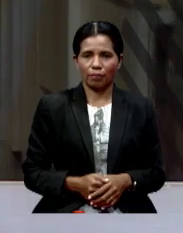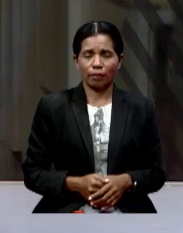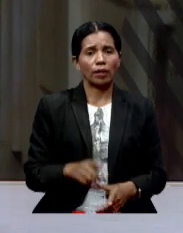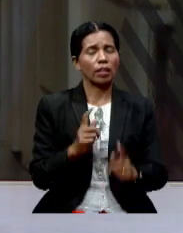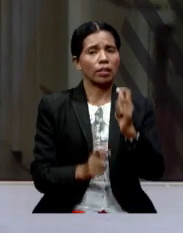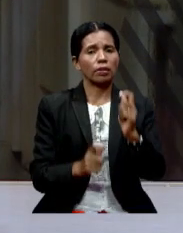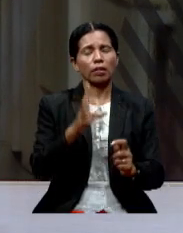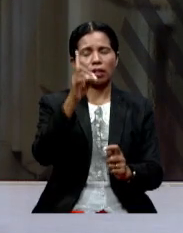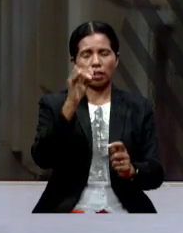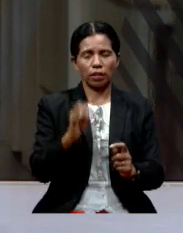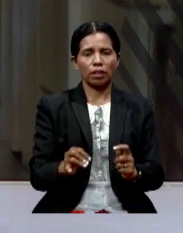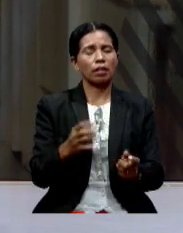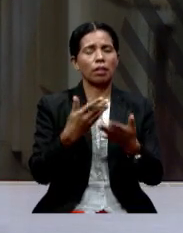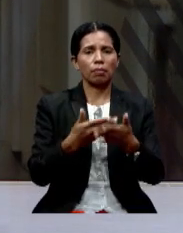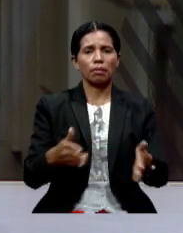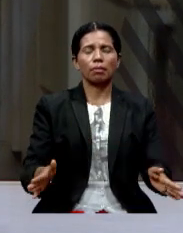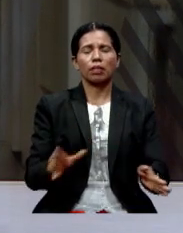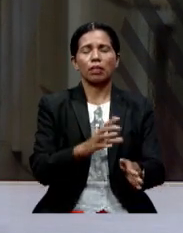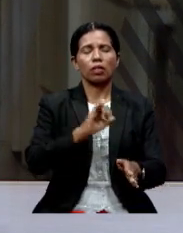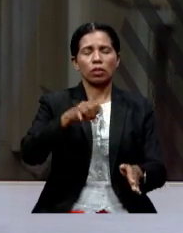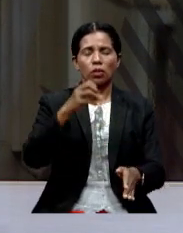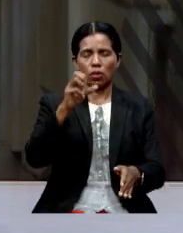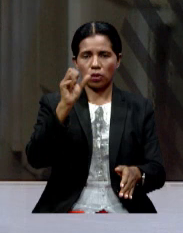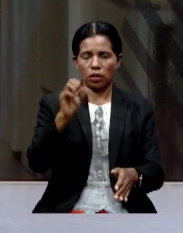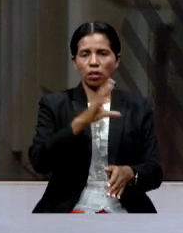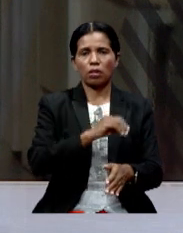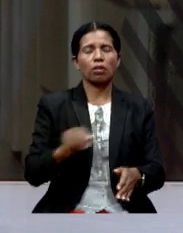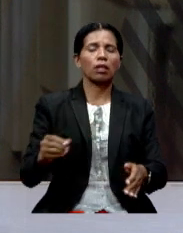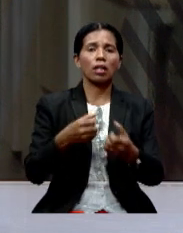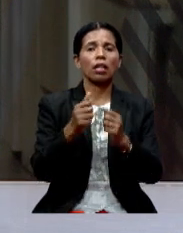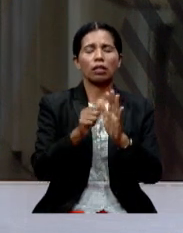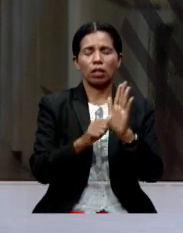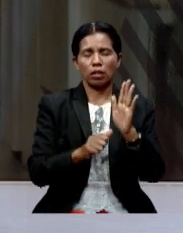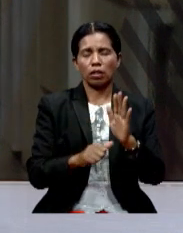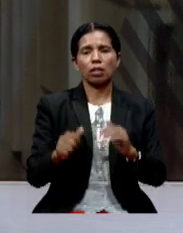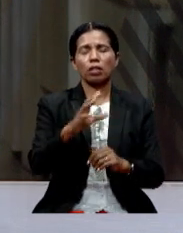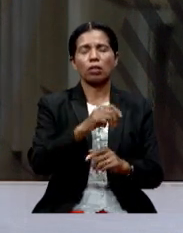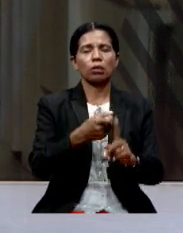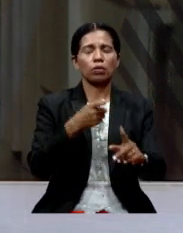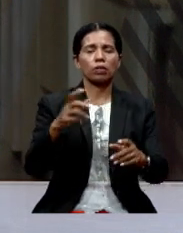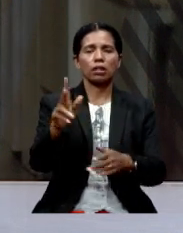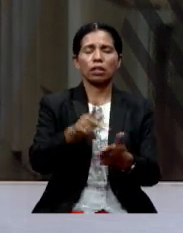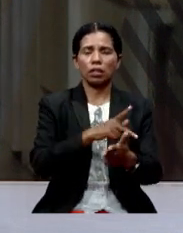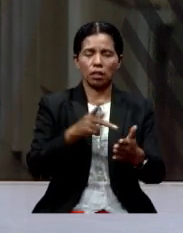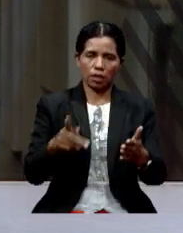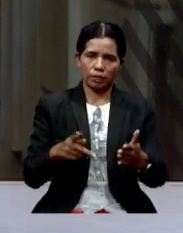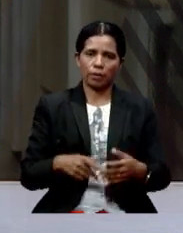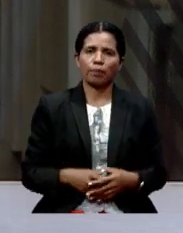Tribunal Dili absolve arguido José Maria Reis, o arguido na rua Seluk, russi crime fraude